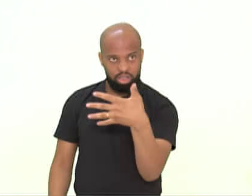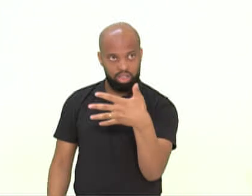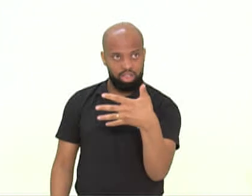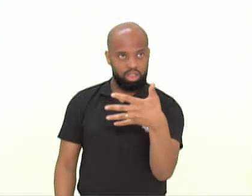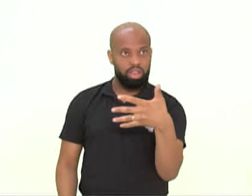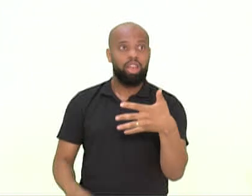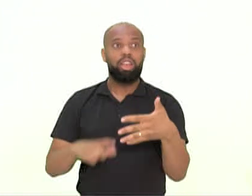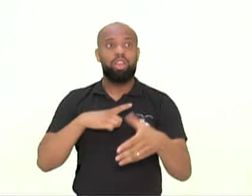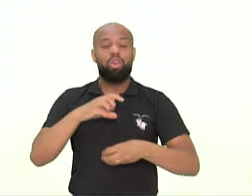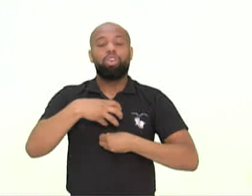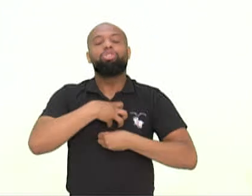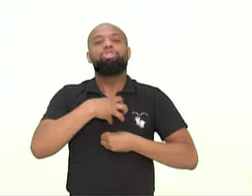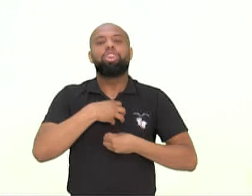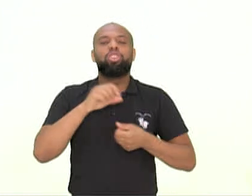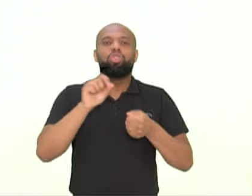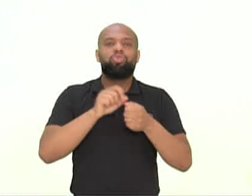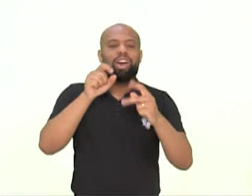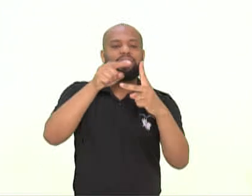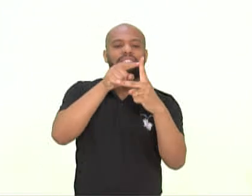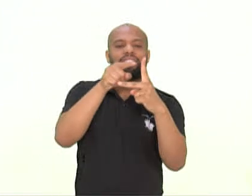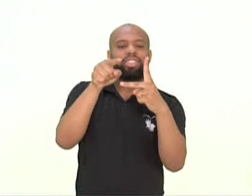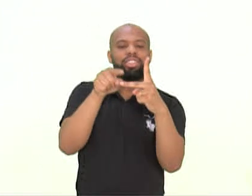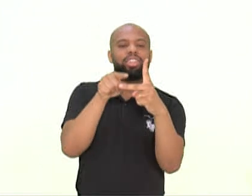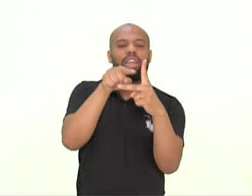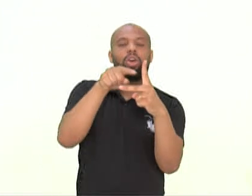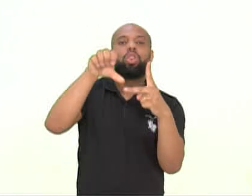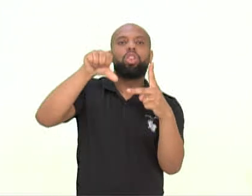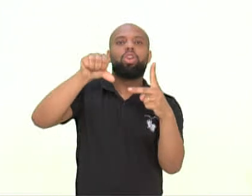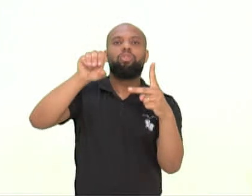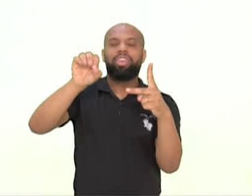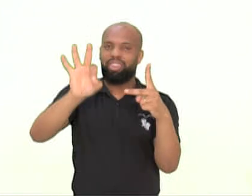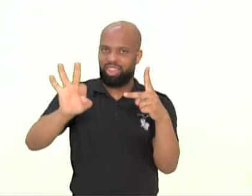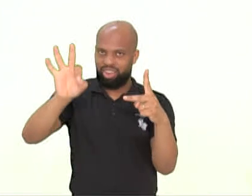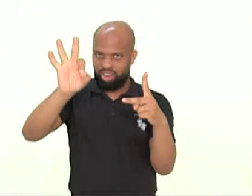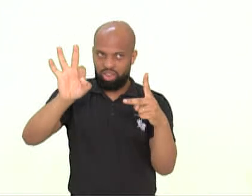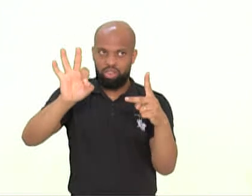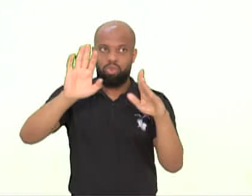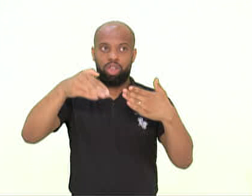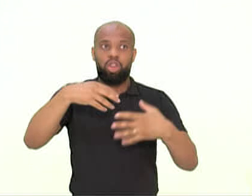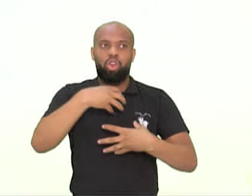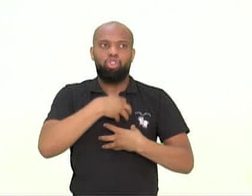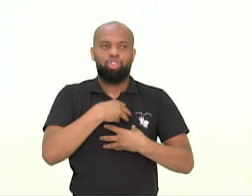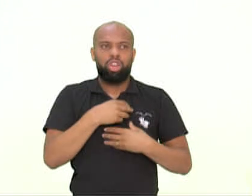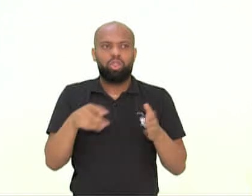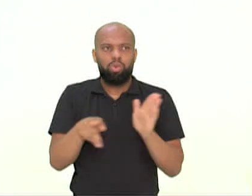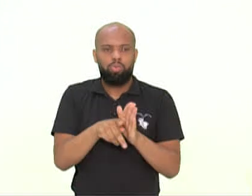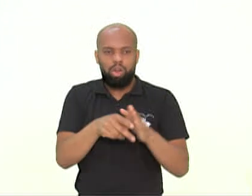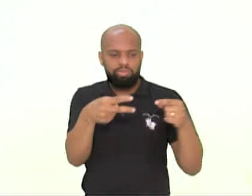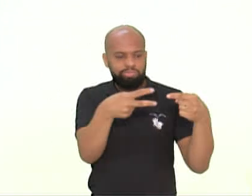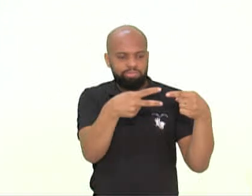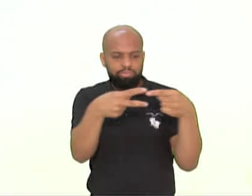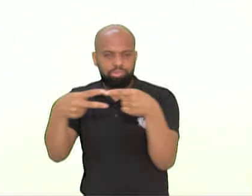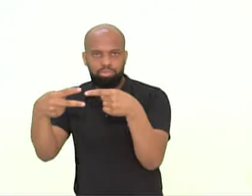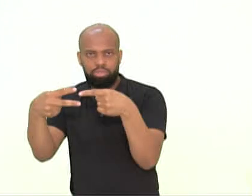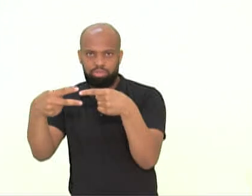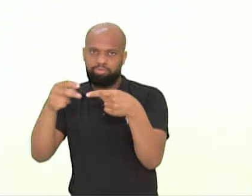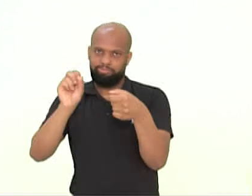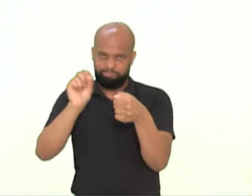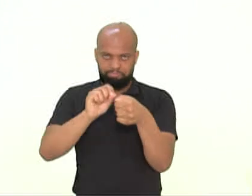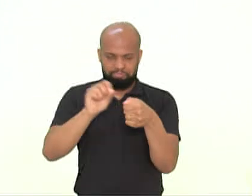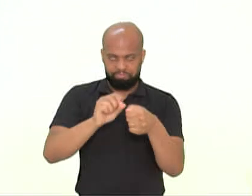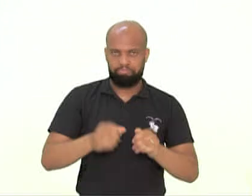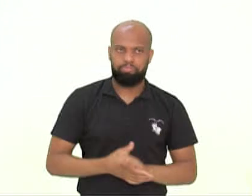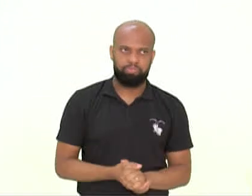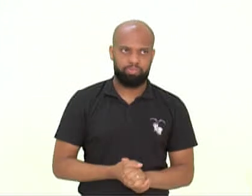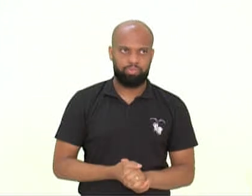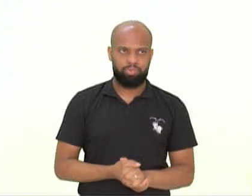área perpendicularmente. Para isso a gente coloca um vetor chamado vetor normal, que é o vetor que faz 90 graus com a